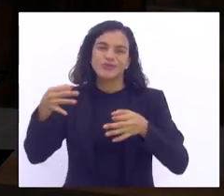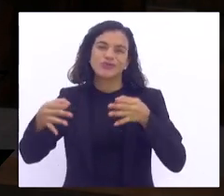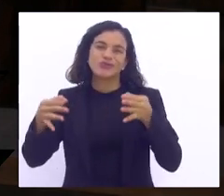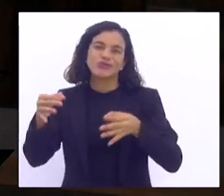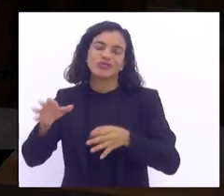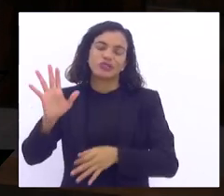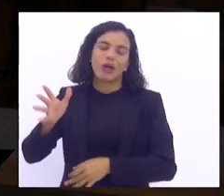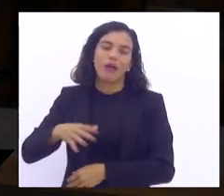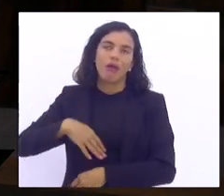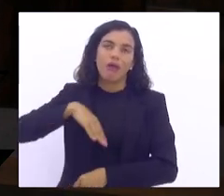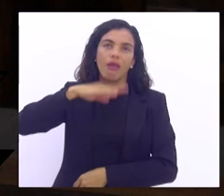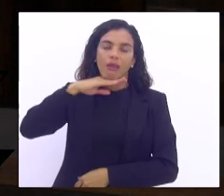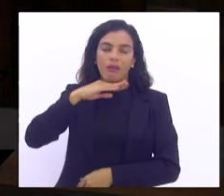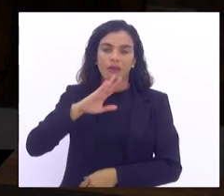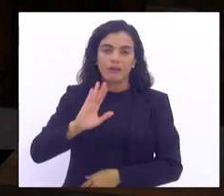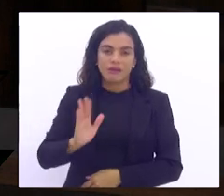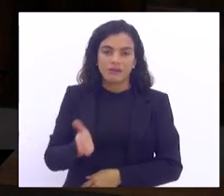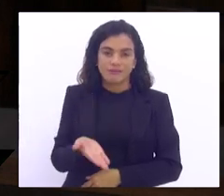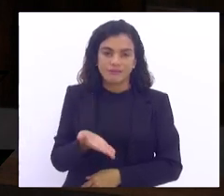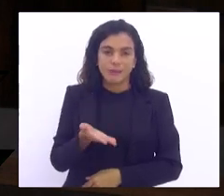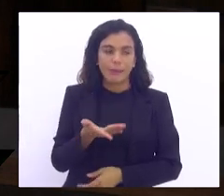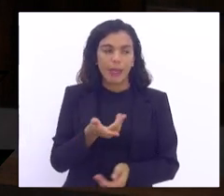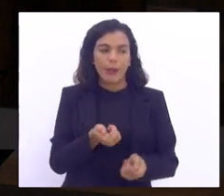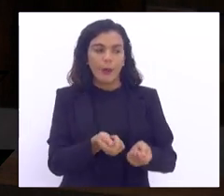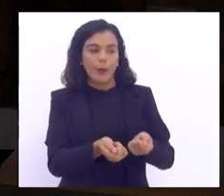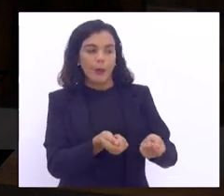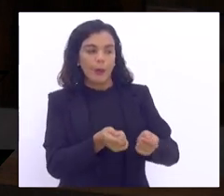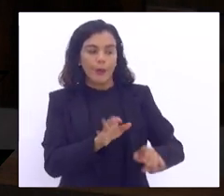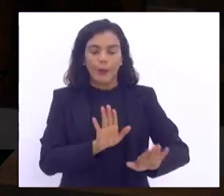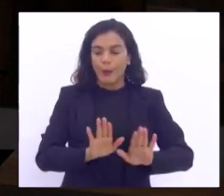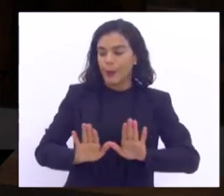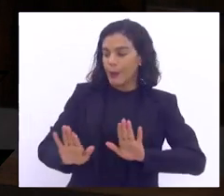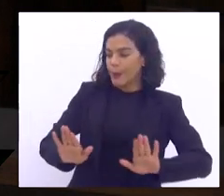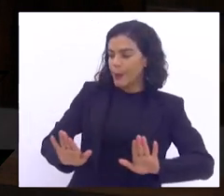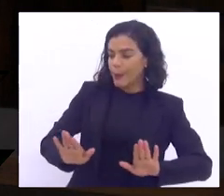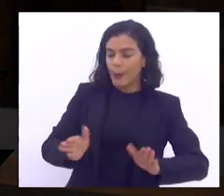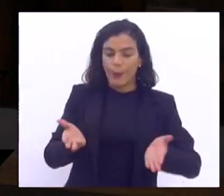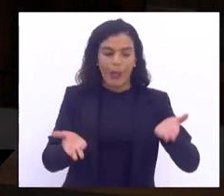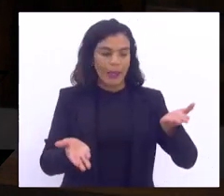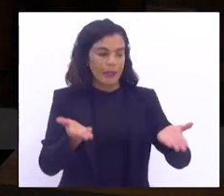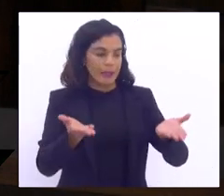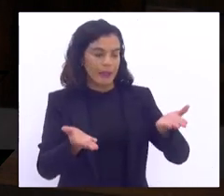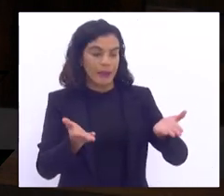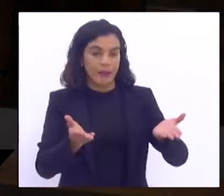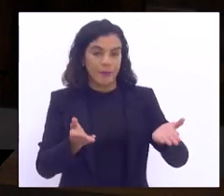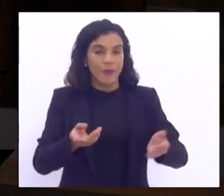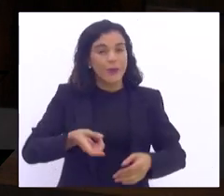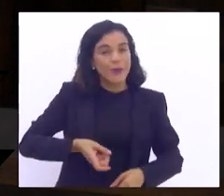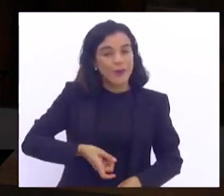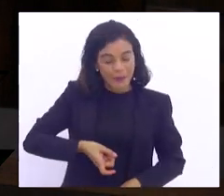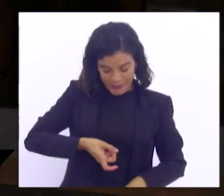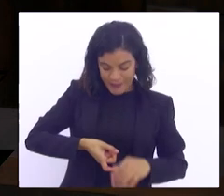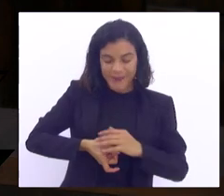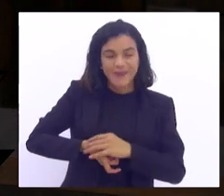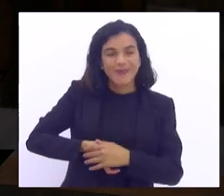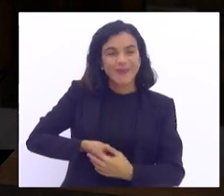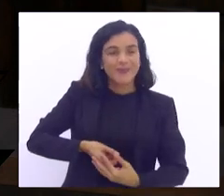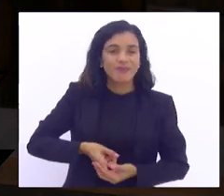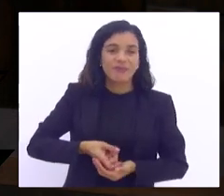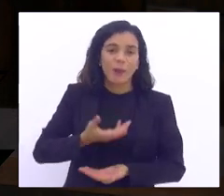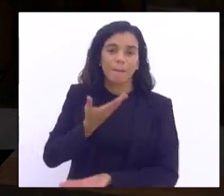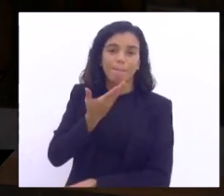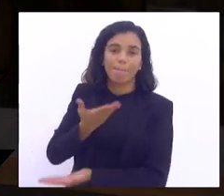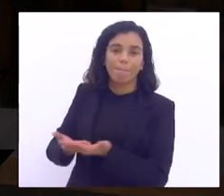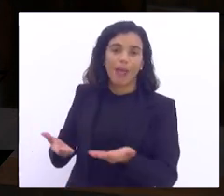hoje, ponderação, proporcionalidade, O nascituro, ele sempre perde